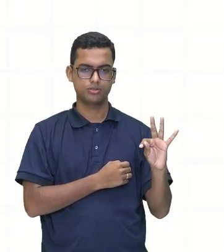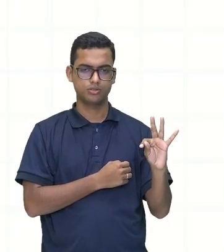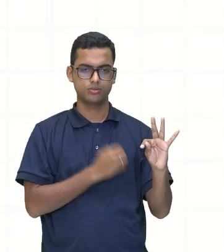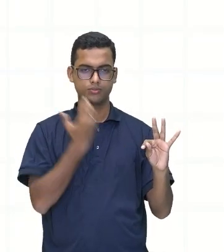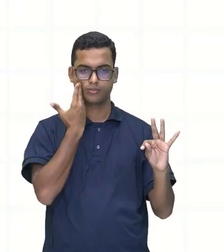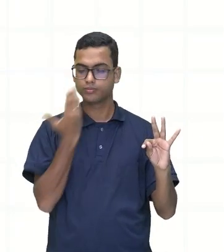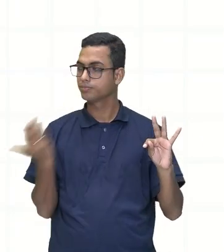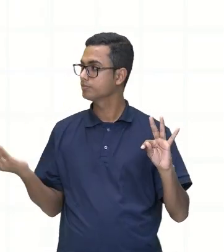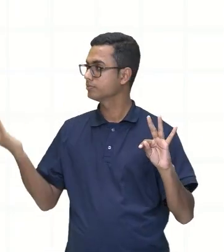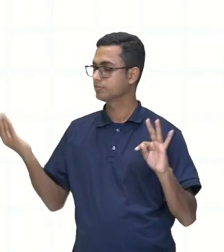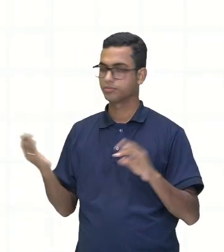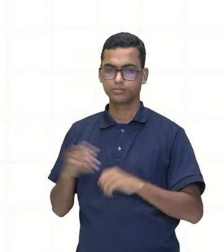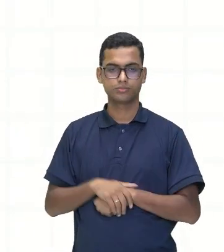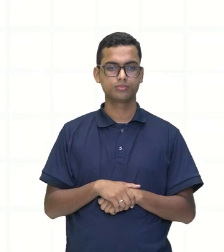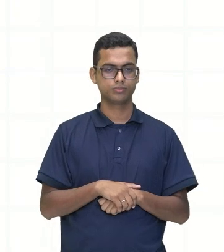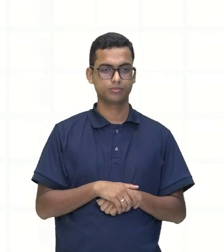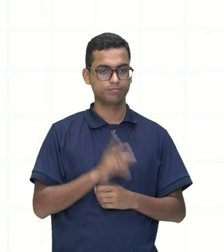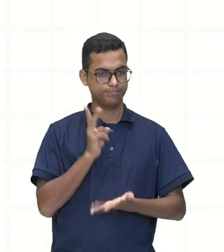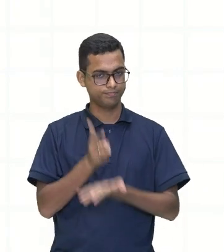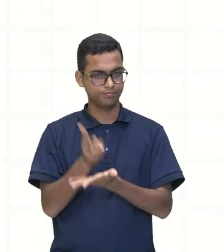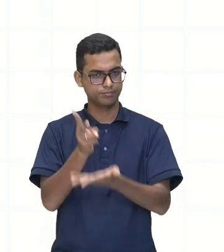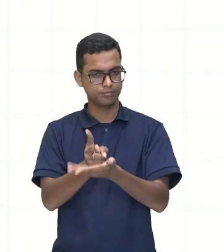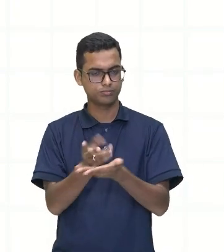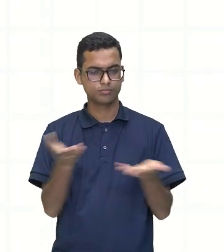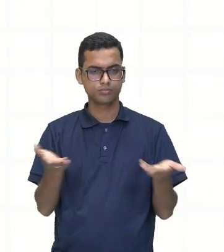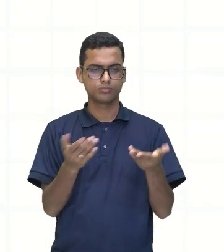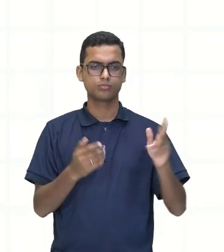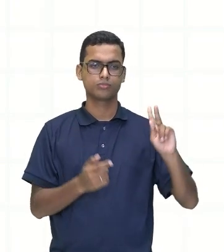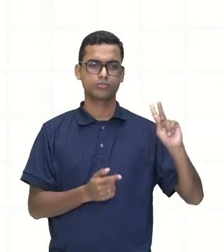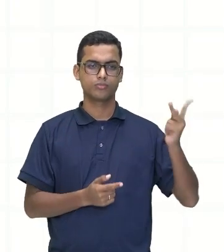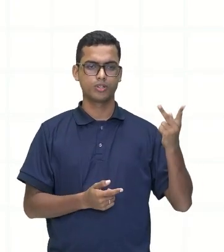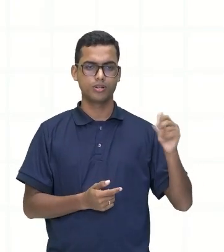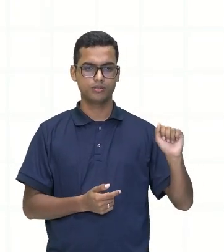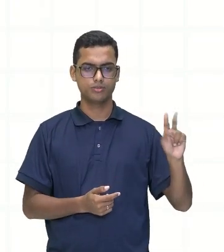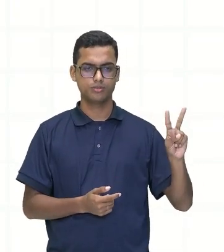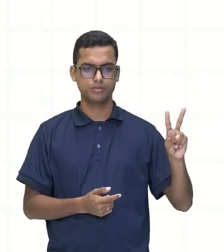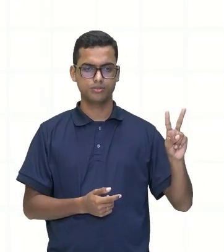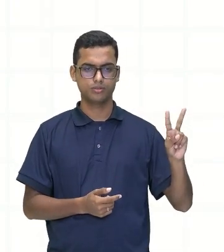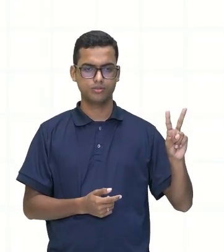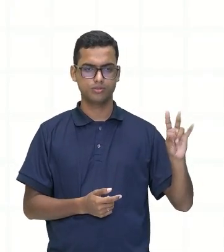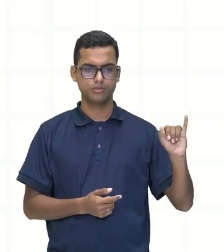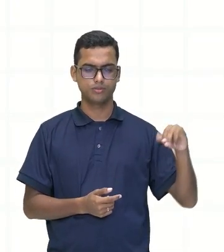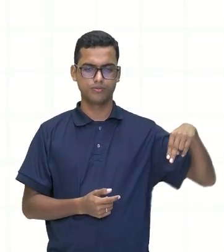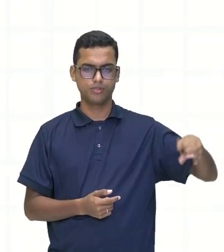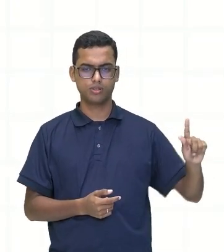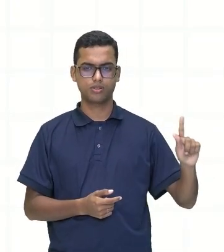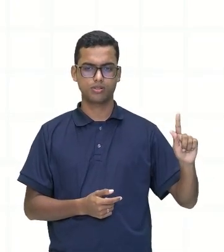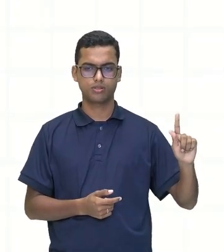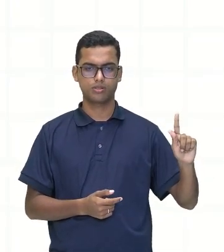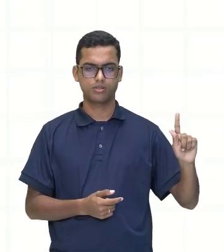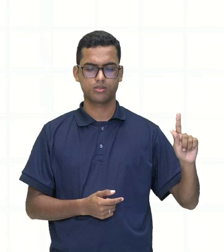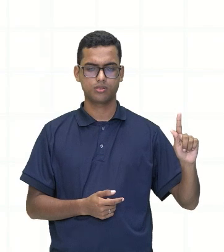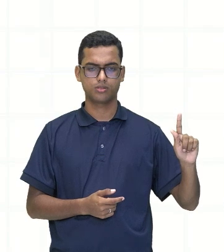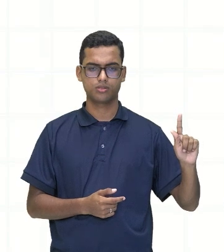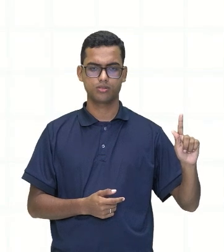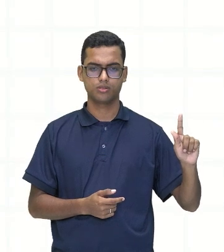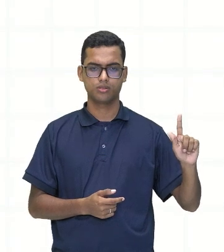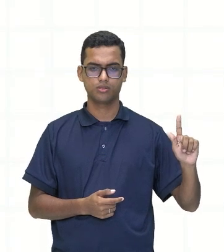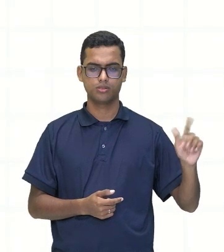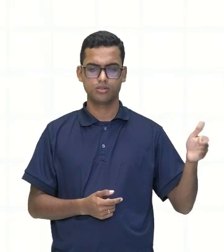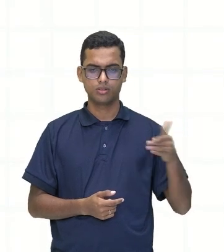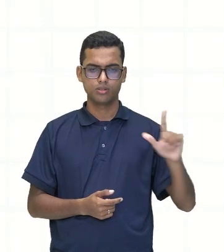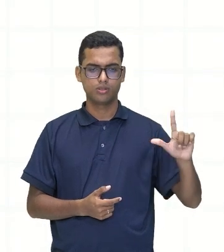not. E aí eu continuo a minha frase na ordem que tem os elementos lá. No caso, é o verbo principal. Having